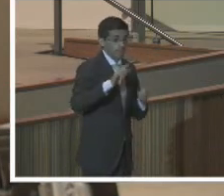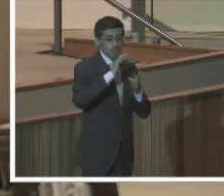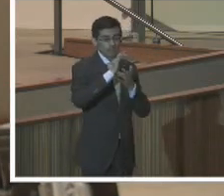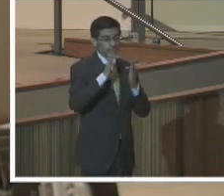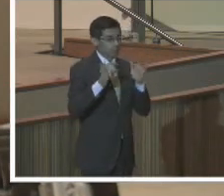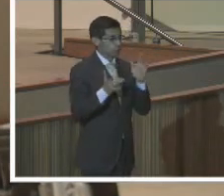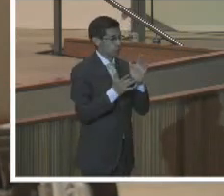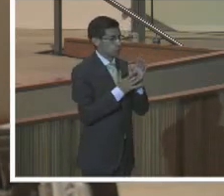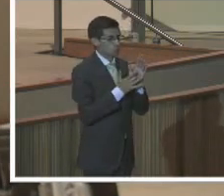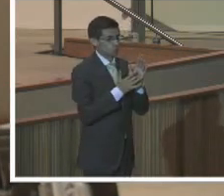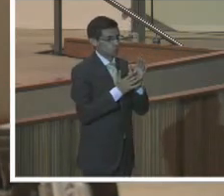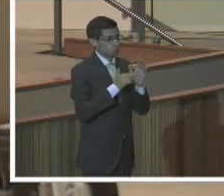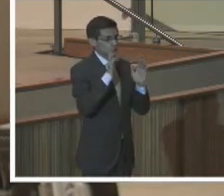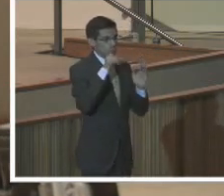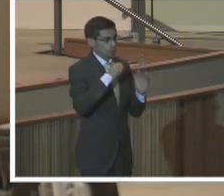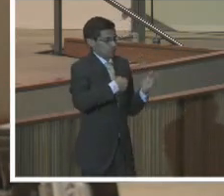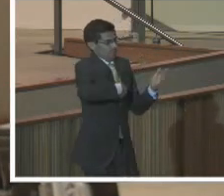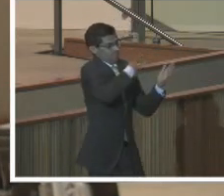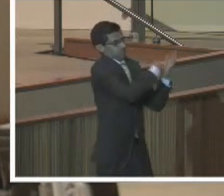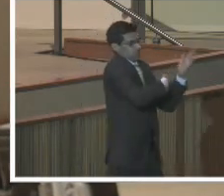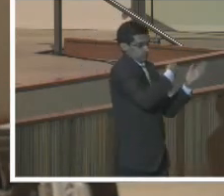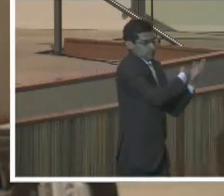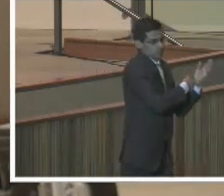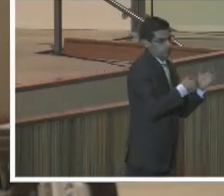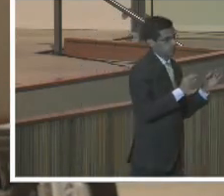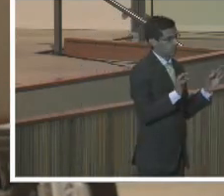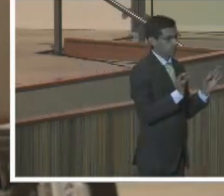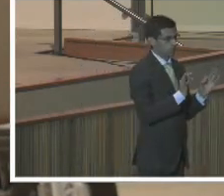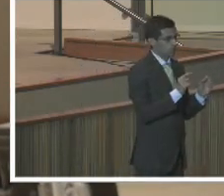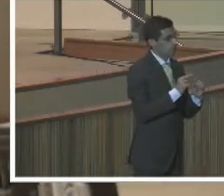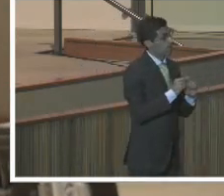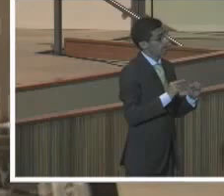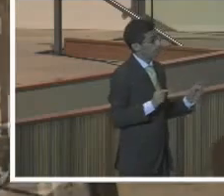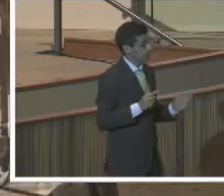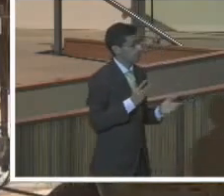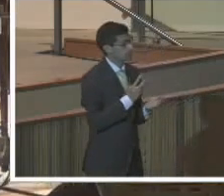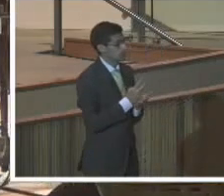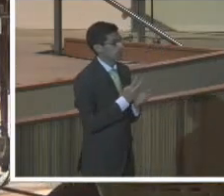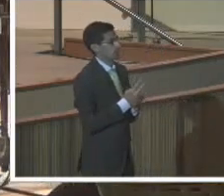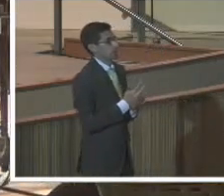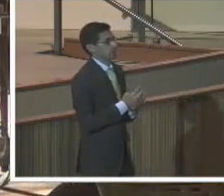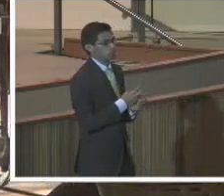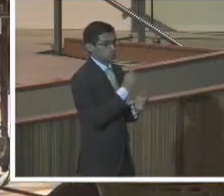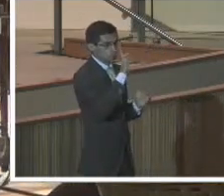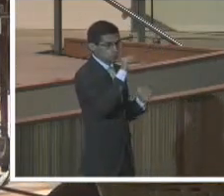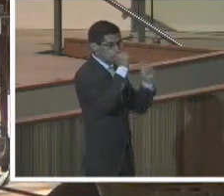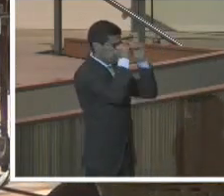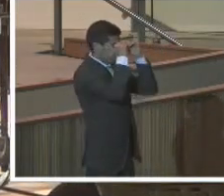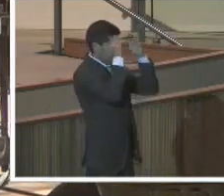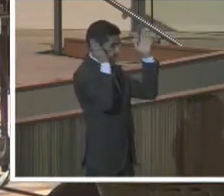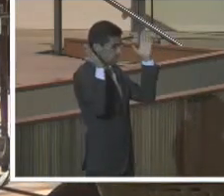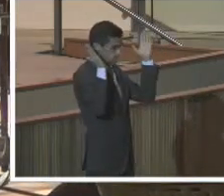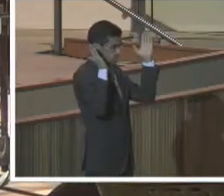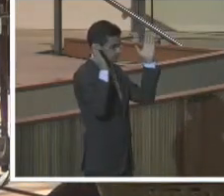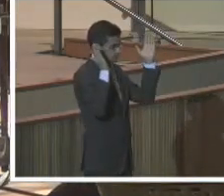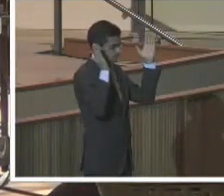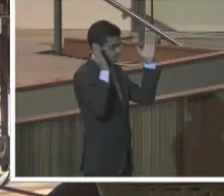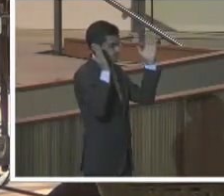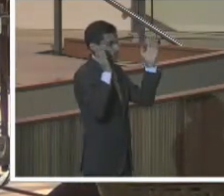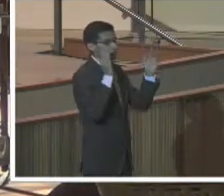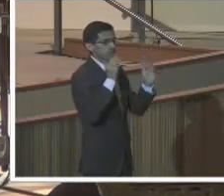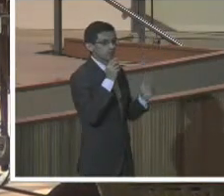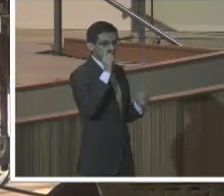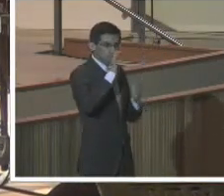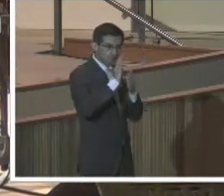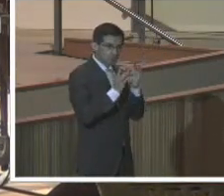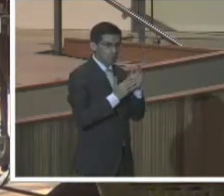não invade, mas Ele continua batendo na porta do nosso coração. E Ele vai